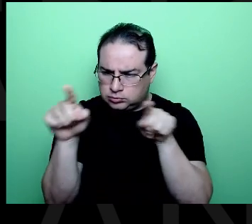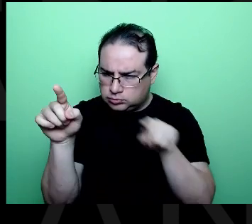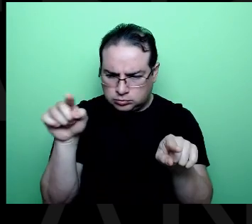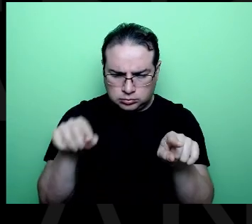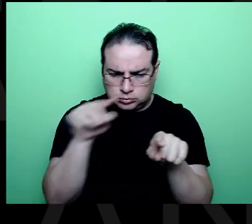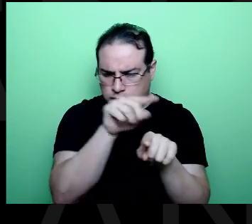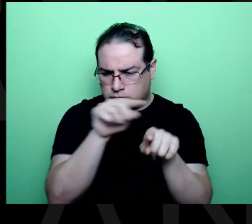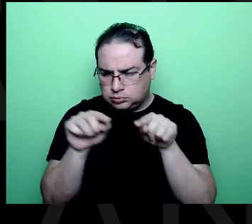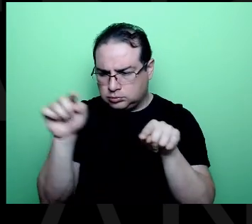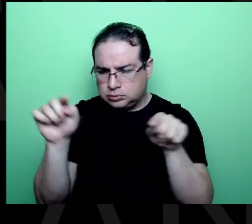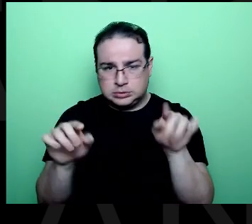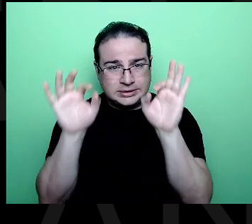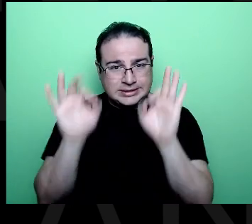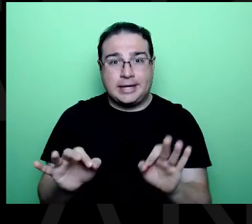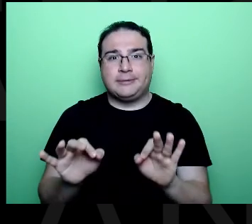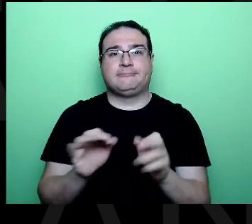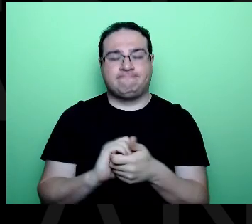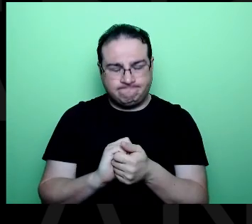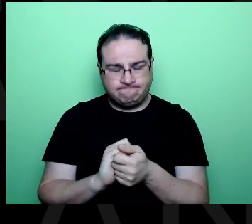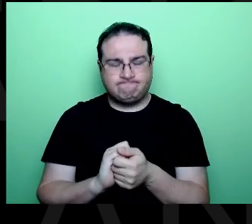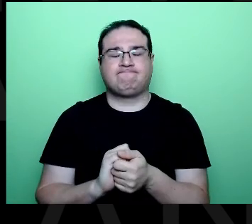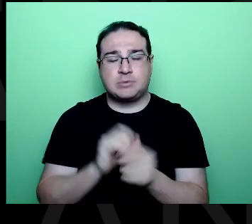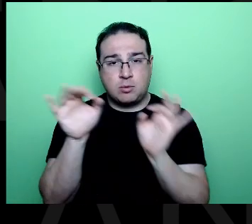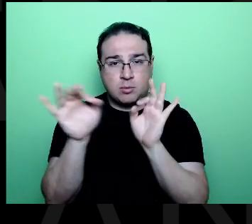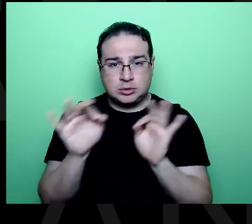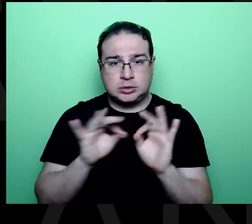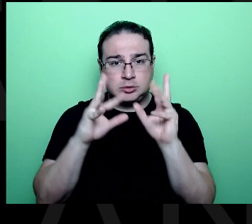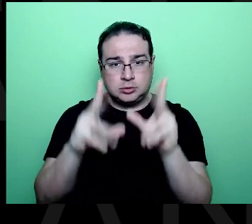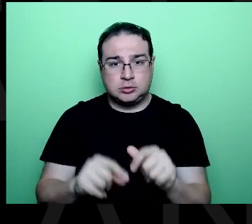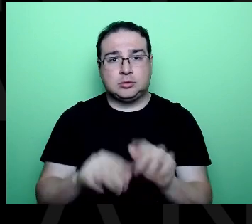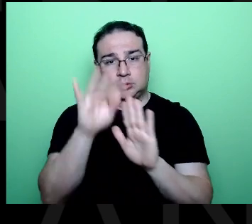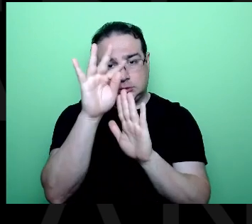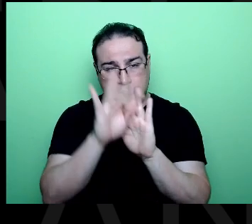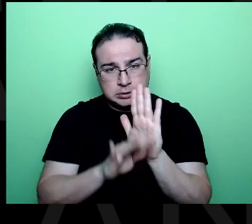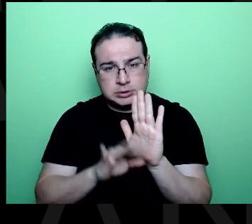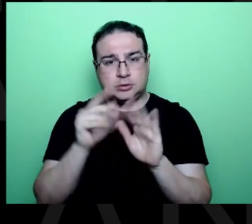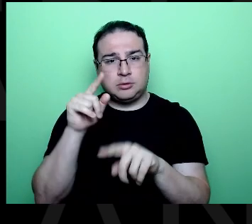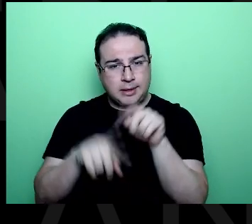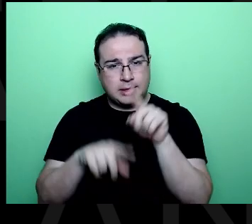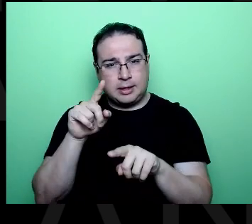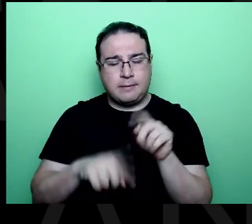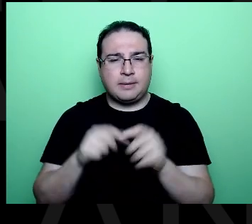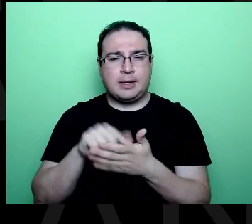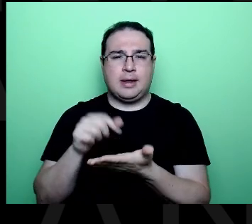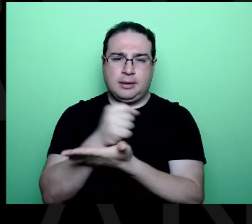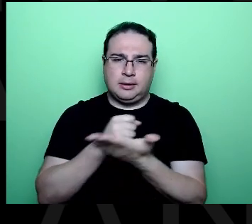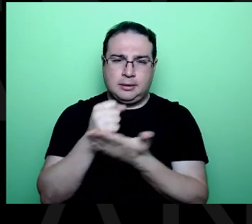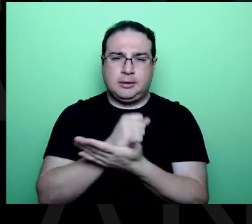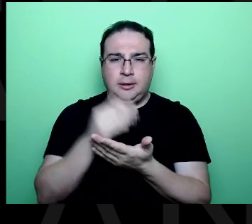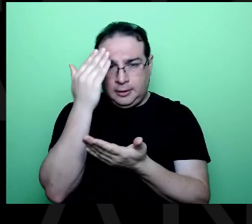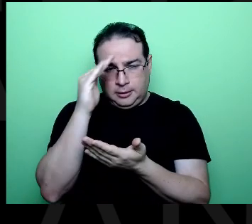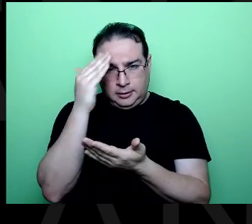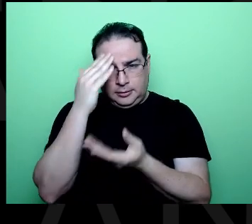isso de uma maneira eficiente, assim, como organizar o material. Para mim, é fundamental